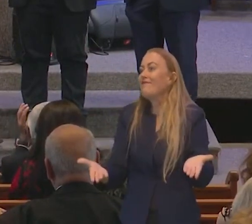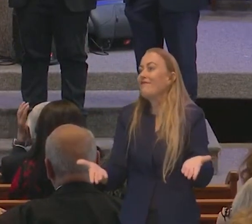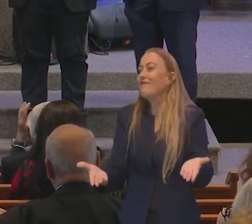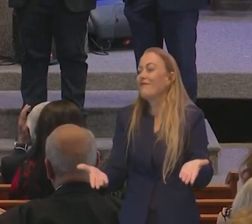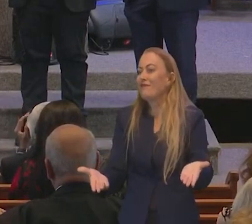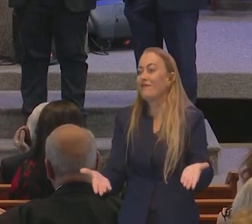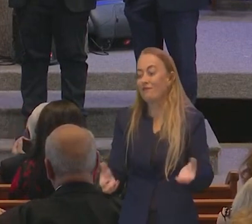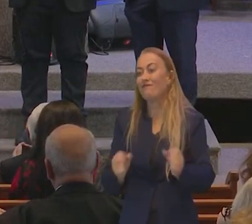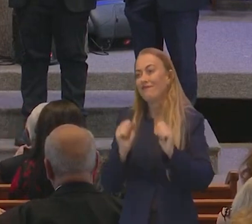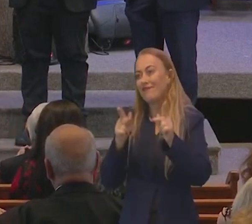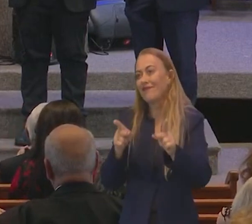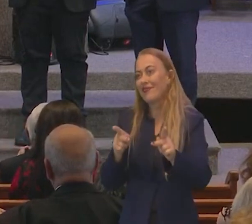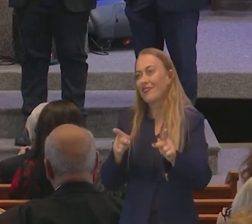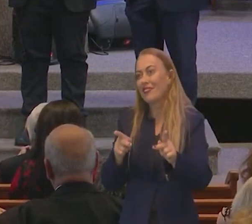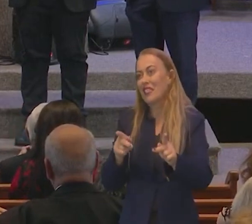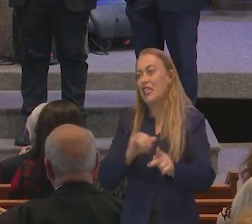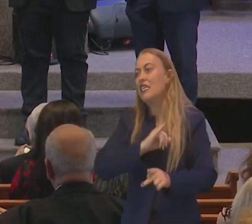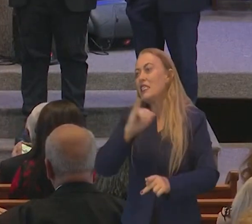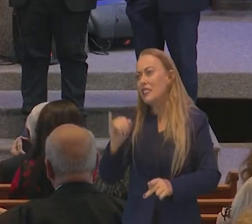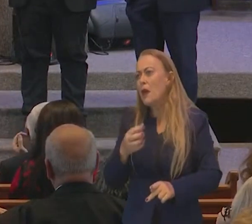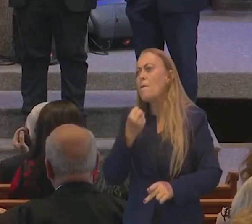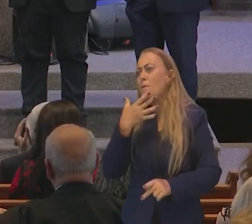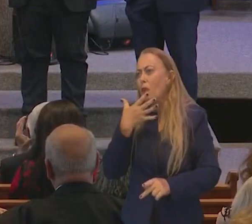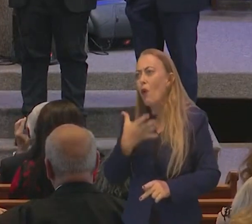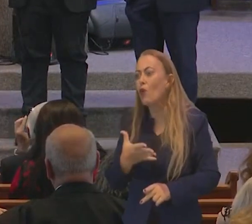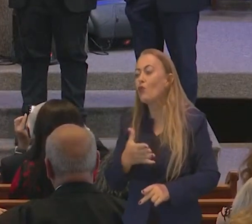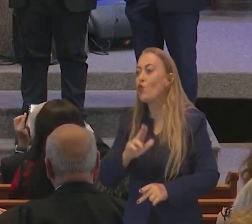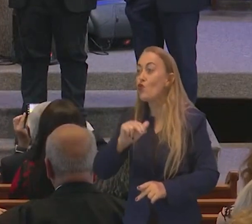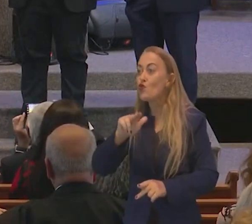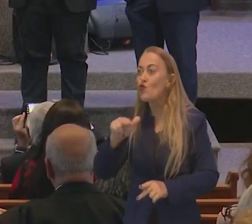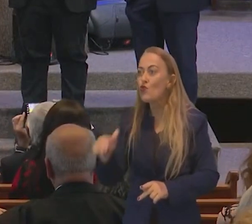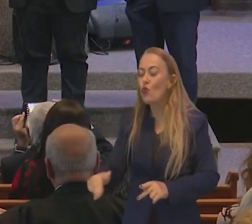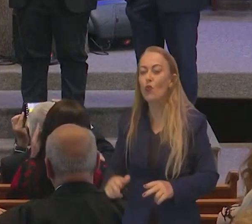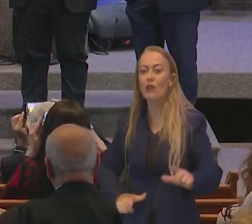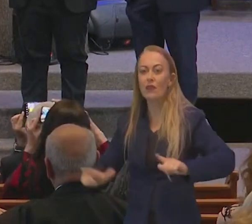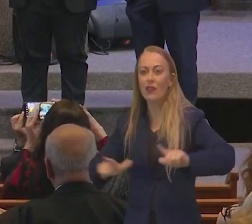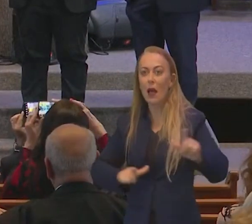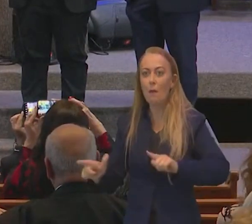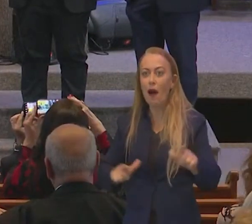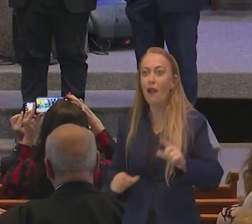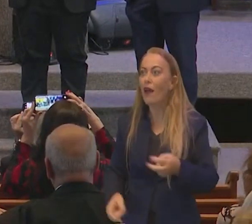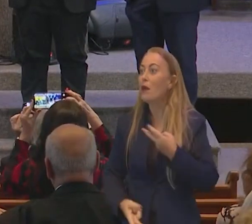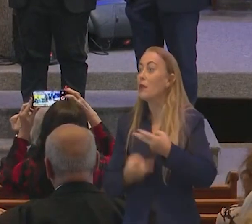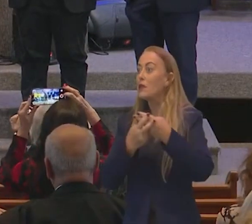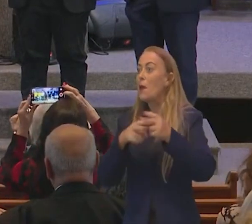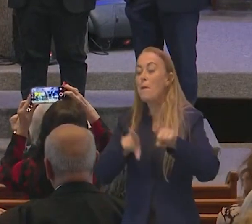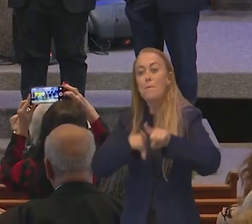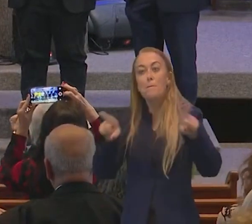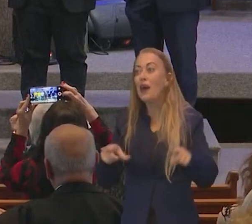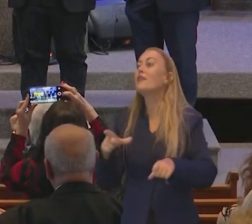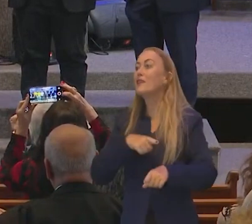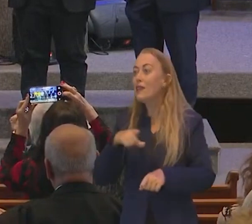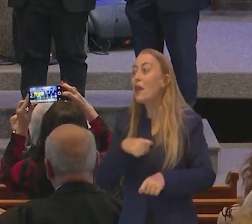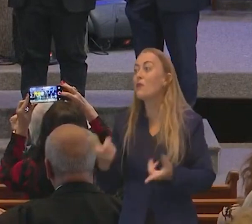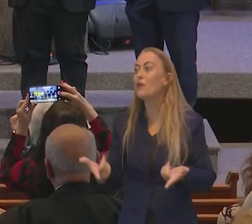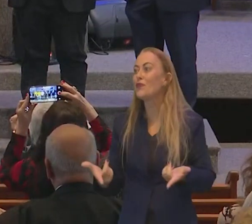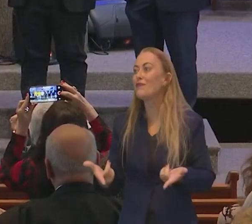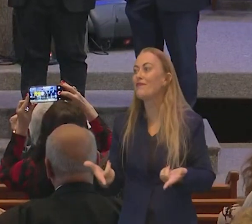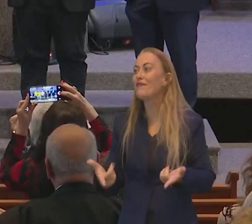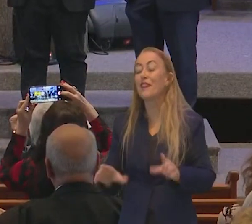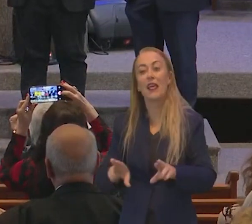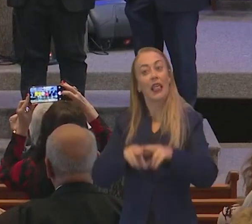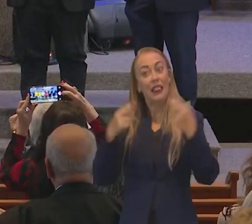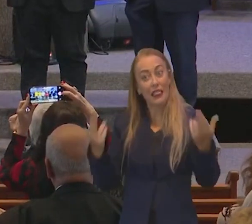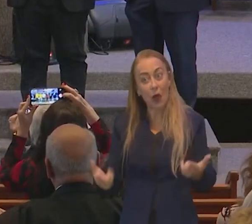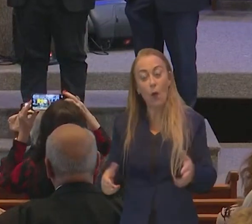trabalho dentro das prisões. Seria bom que nós não tivéssemos pessoas cumprindo pena. Mas nós temos um Código Penal, e a nossa